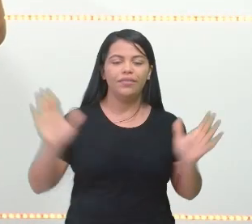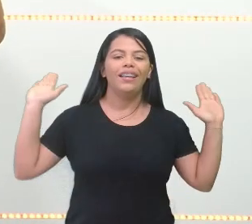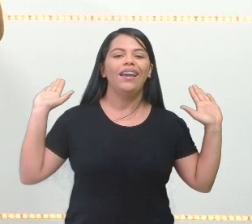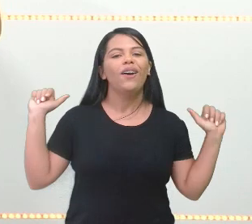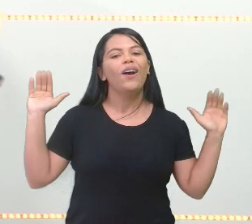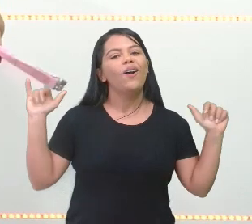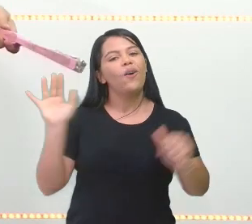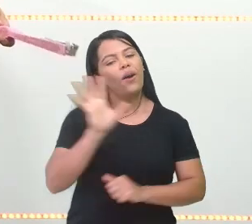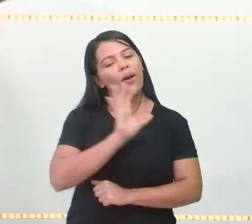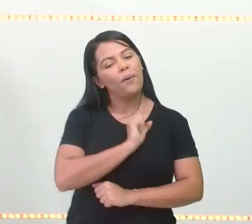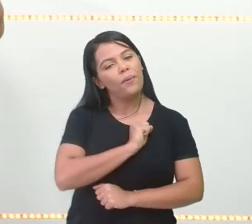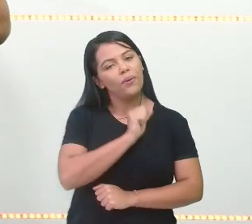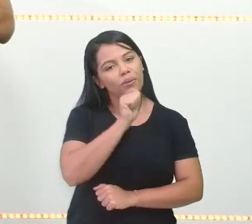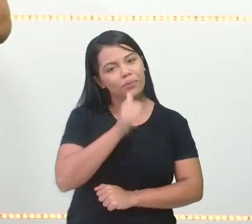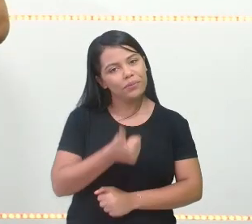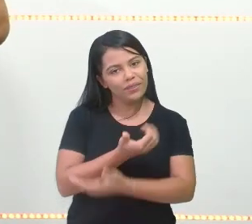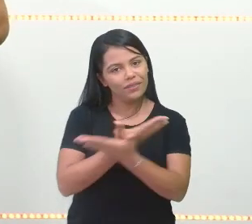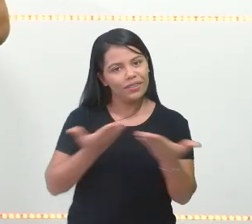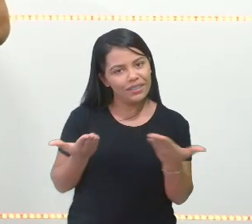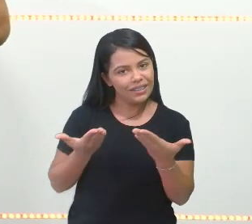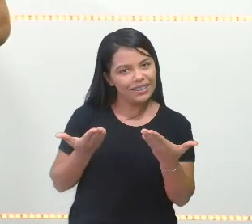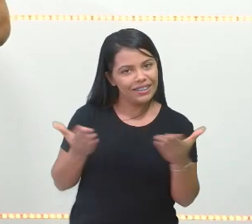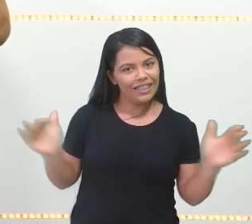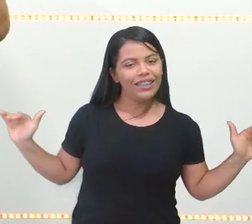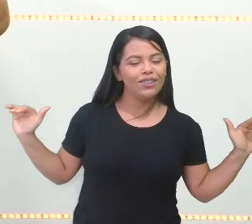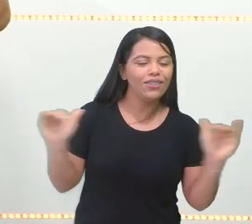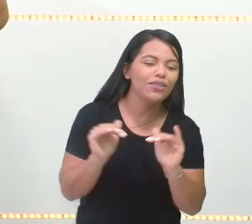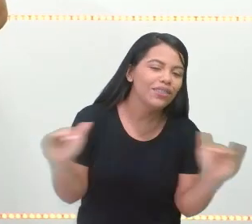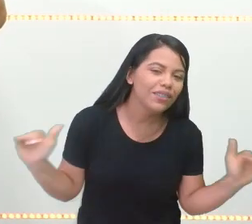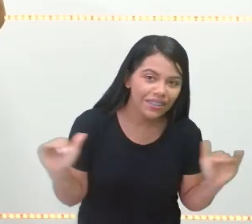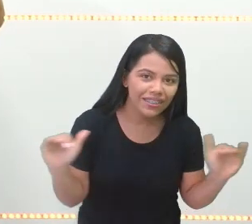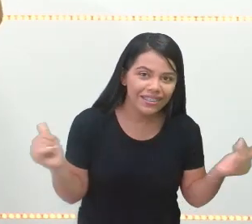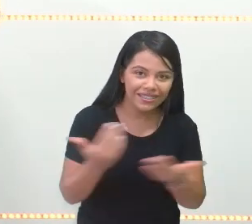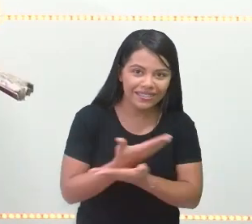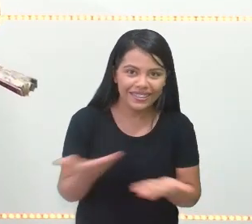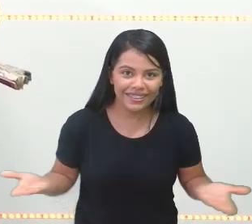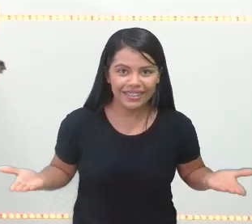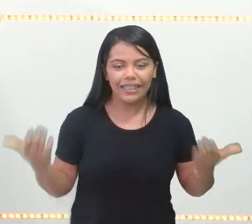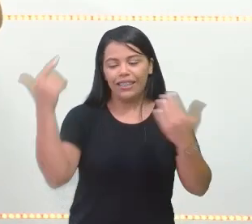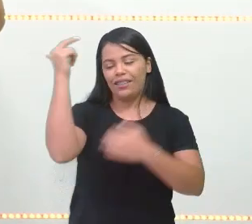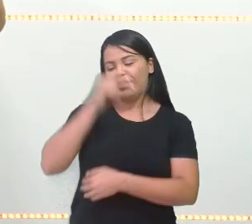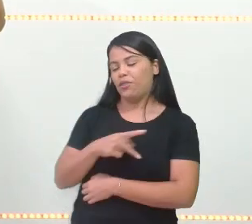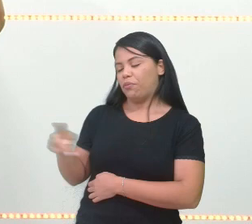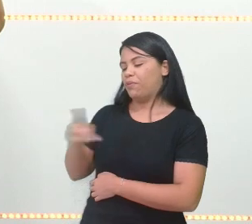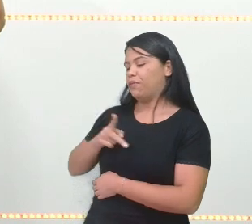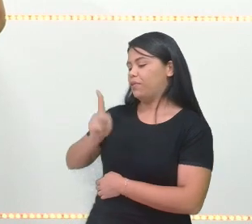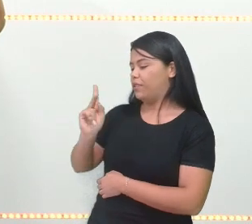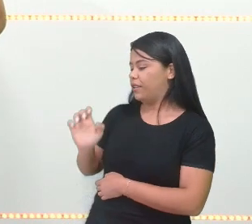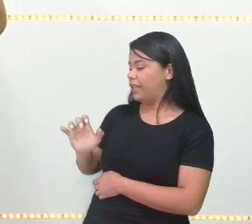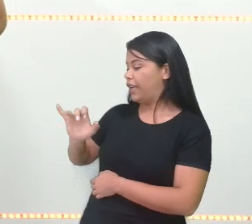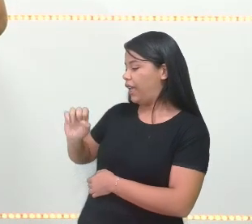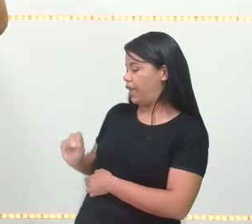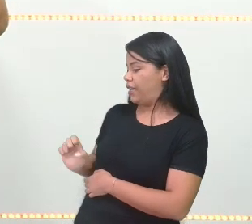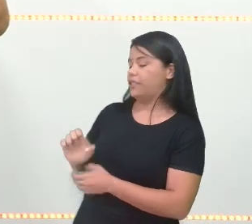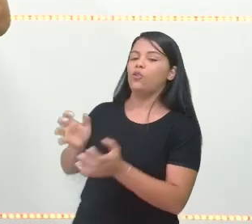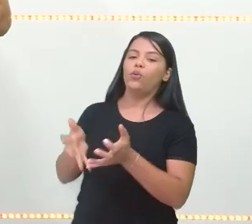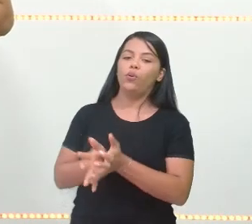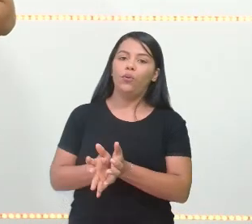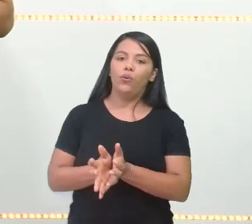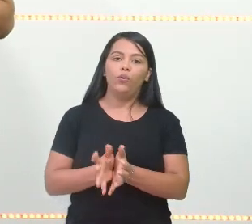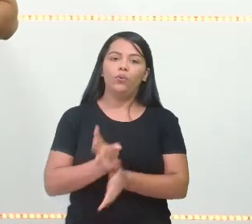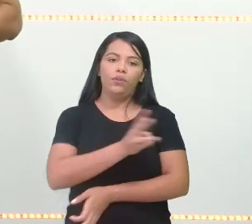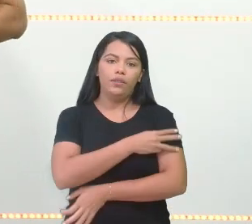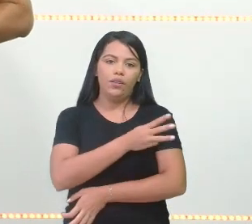Olá, meus amores, como é que vocês estão? Tá tudo de boa na Lagoa? Tudo tranquilo como um esquilo? Sou a professora Keise Marinho, de Português dos terceiros